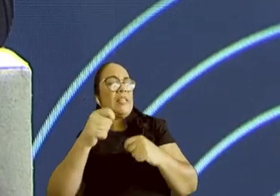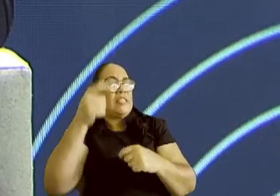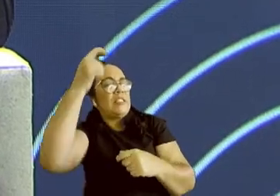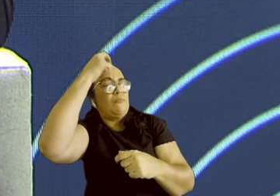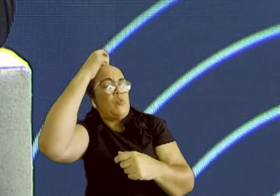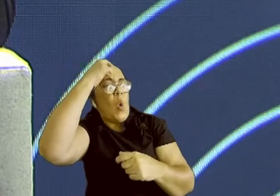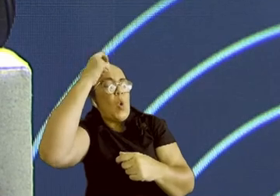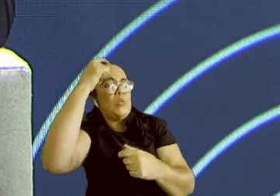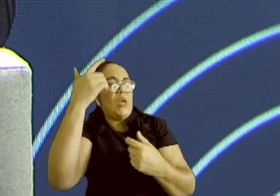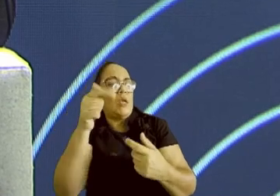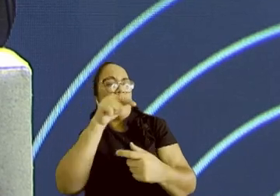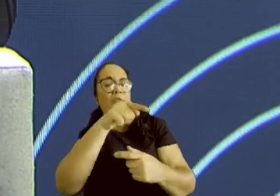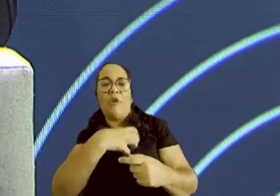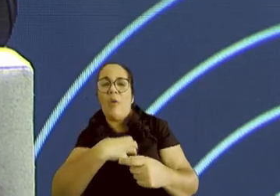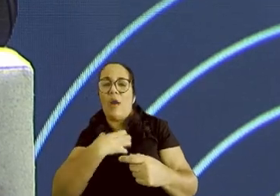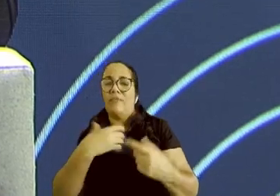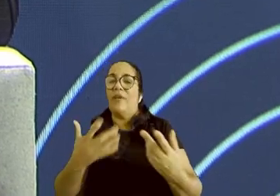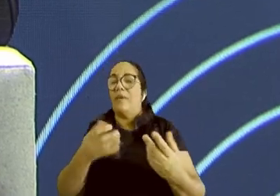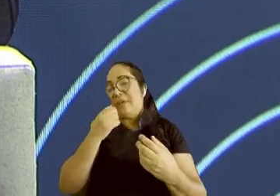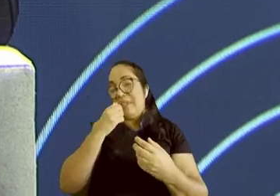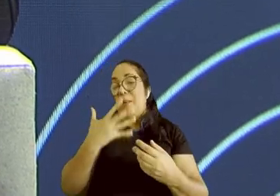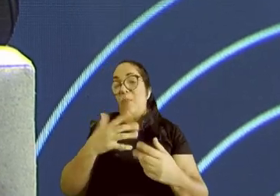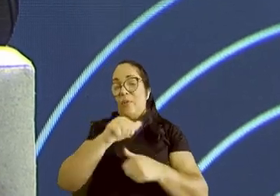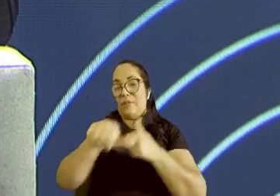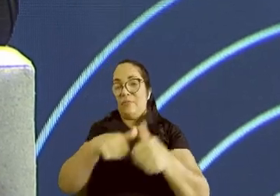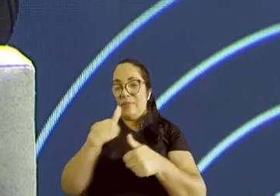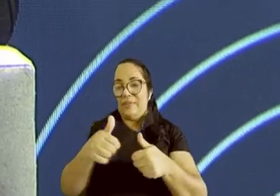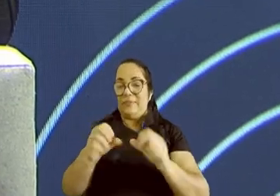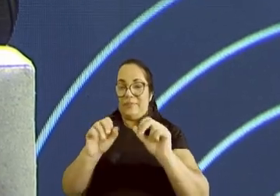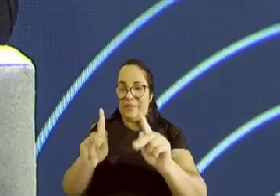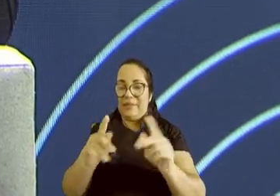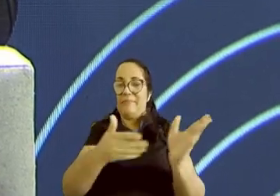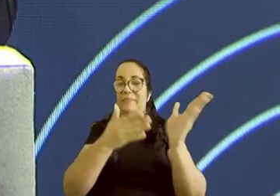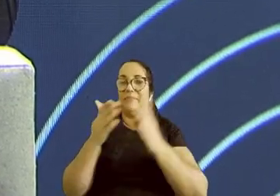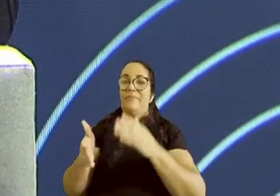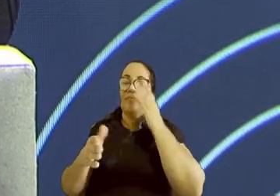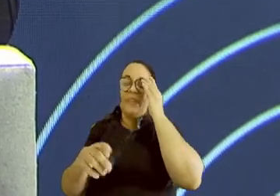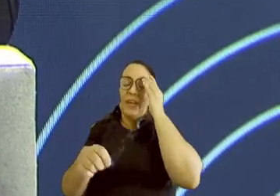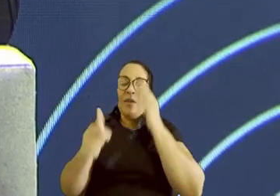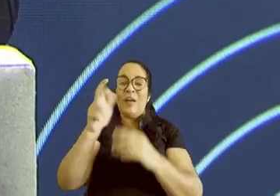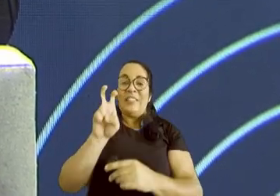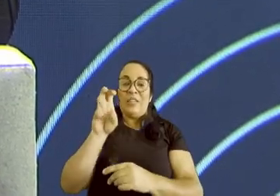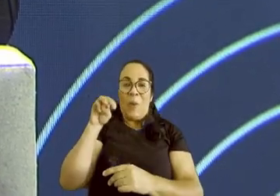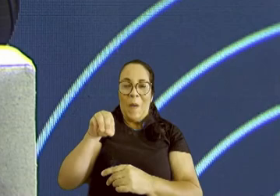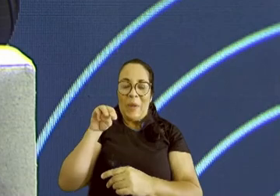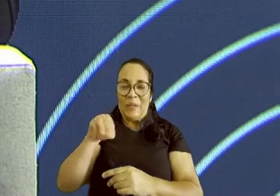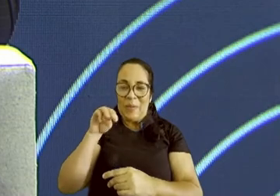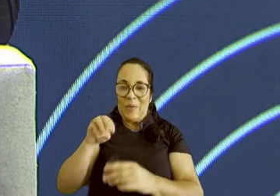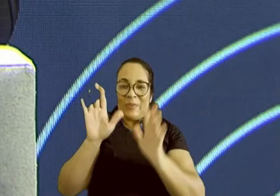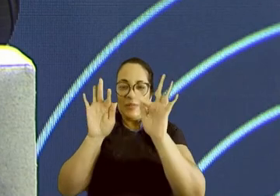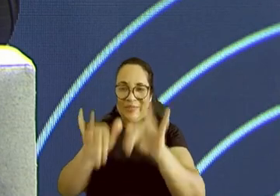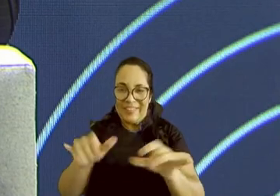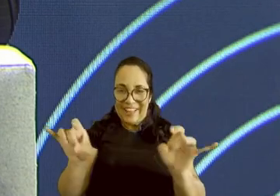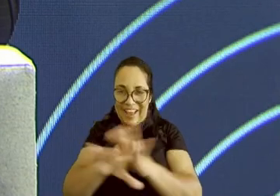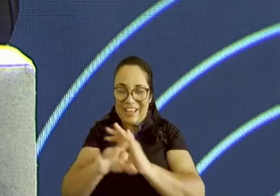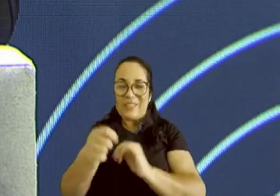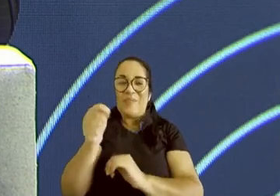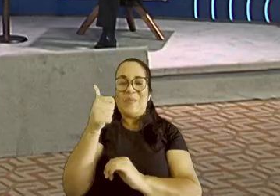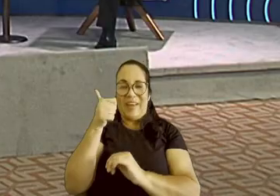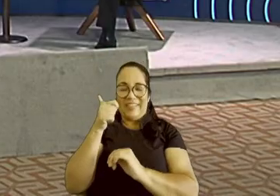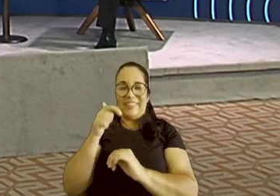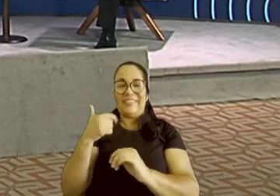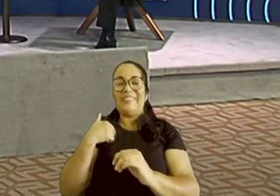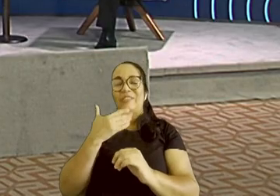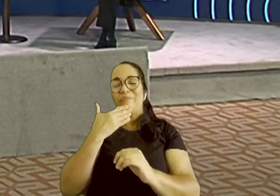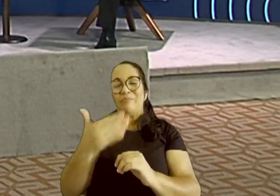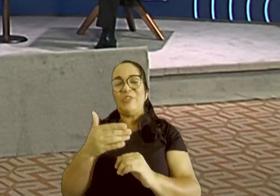que bom né bom pessoal quase cinco minutos finais aqui eu queria que vocês pudessem deixar uma mensagem